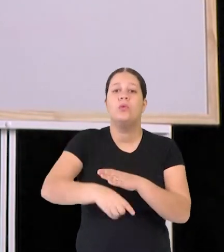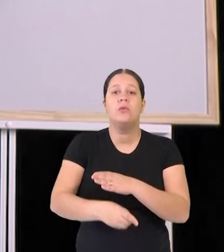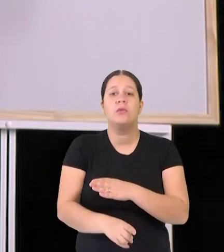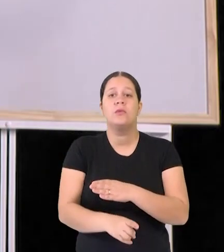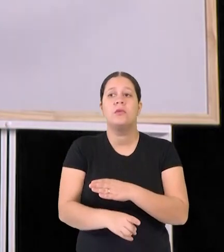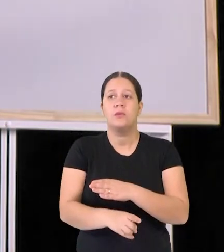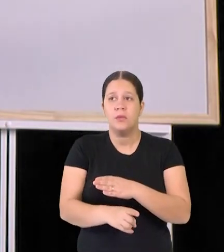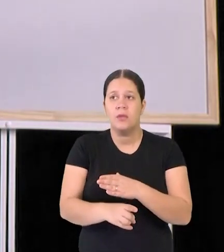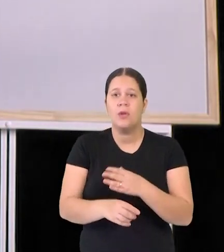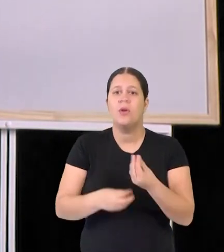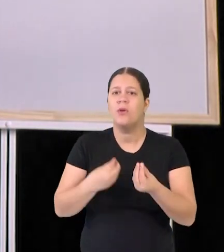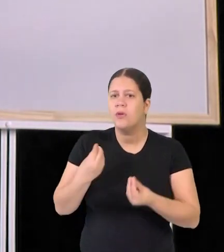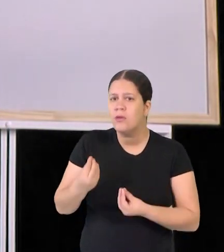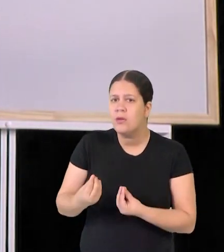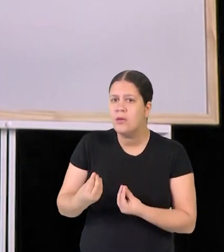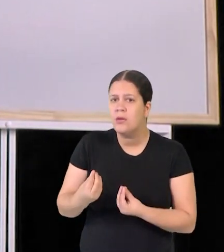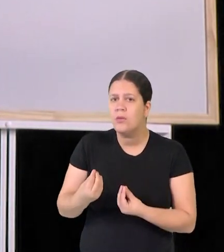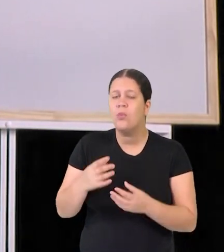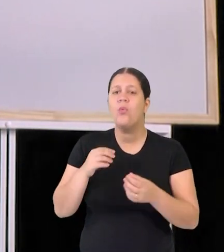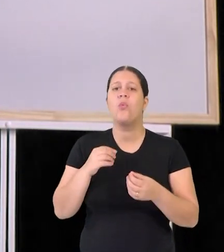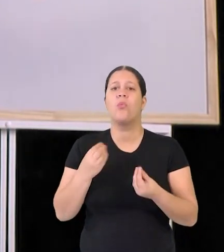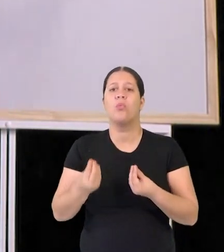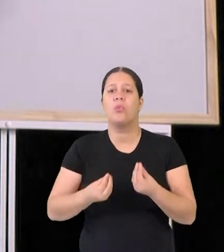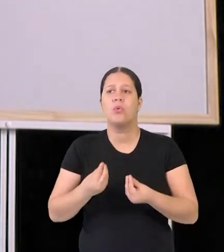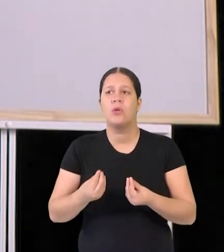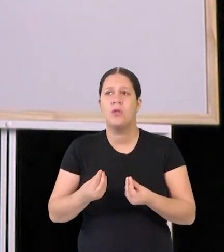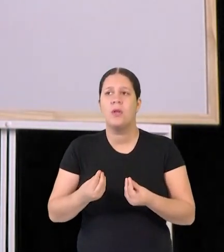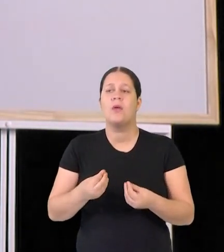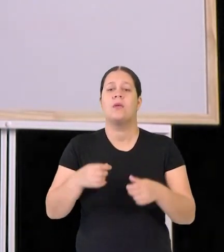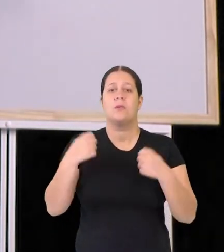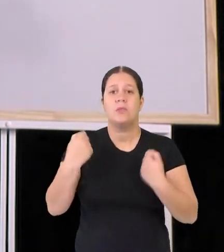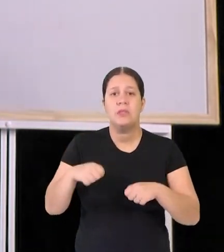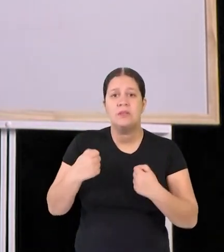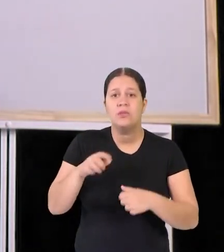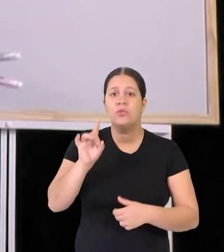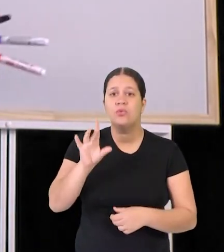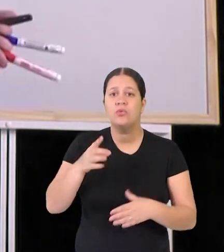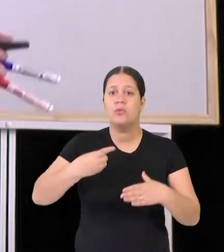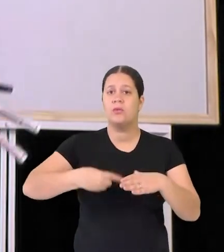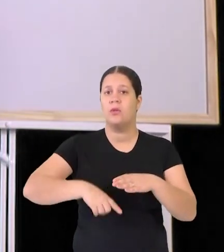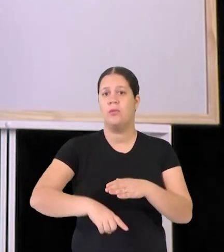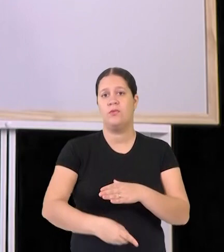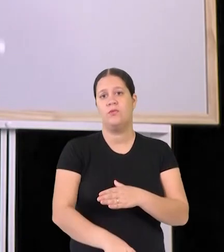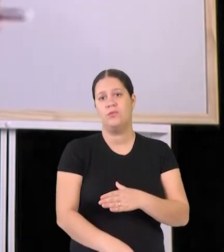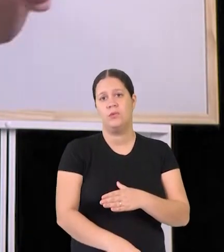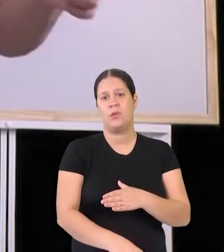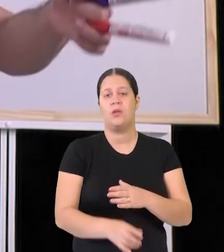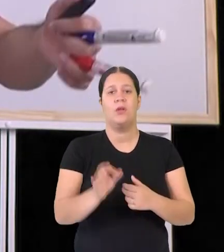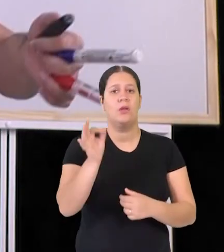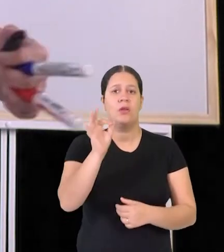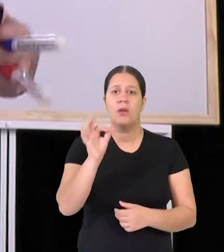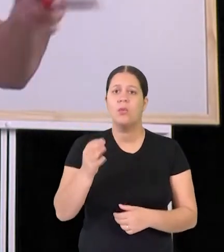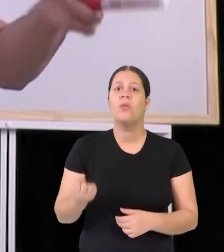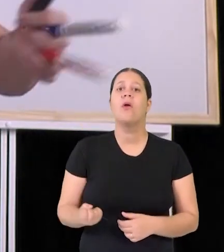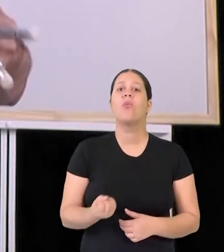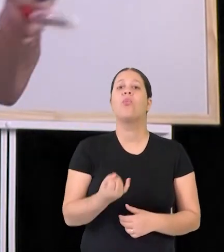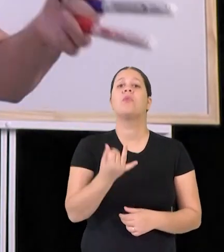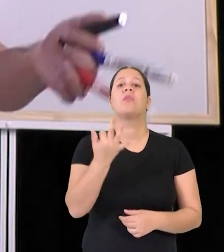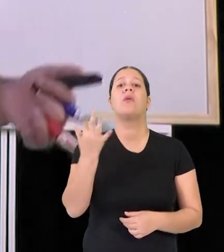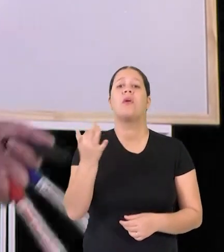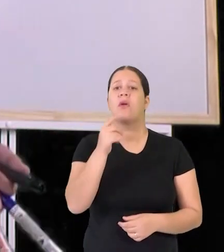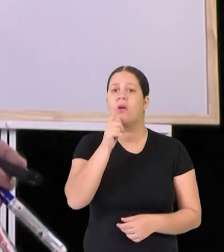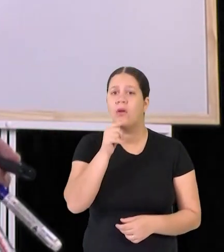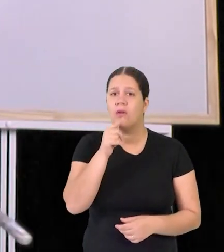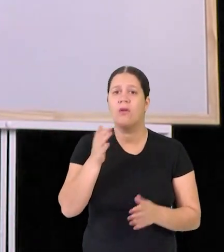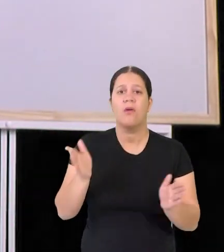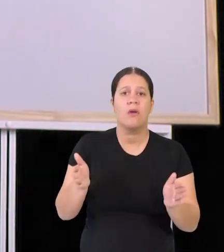Densidade e aceleração da gravidade é constante. Beleza? Então isso vai depender da profundidade e não da quantidade de água ali, daquele volume ali, com você